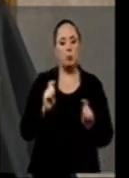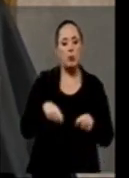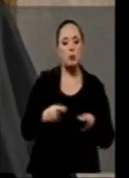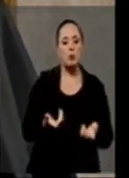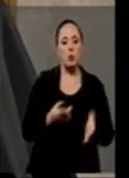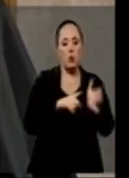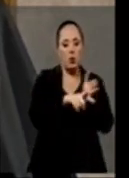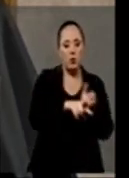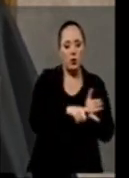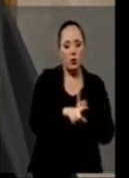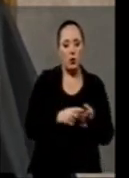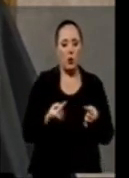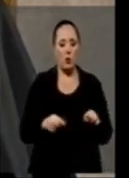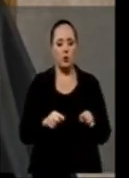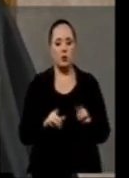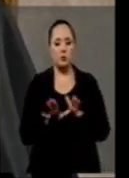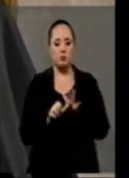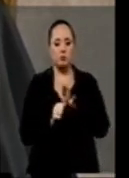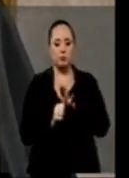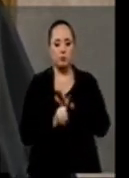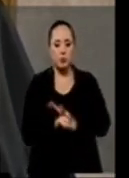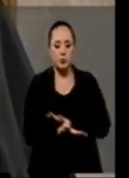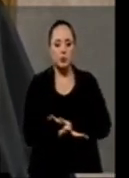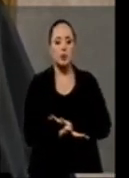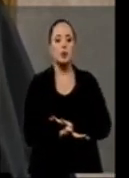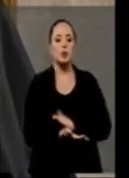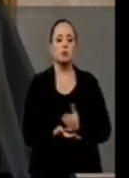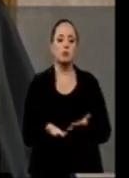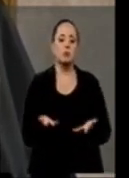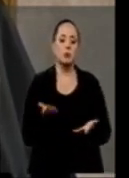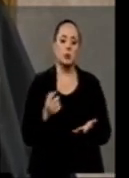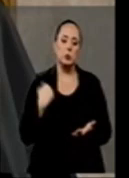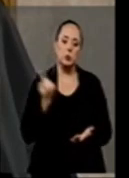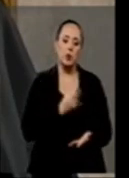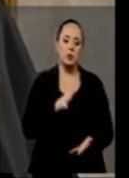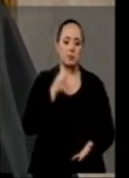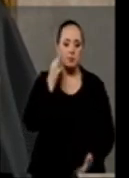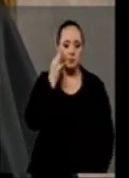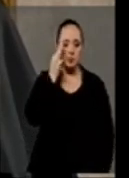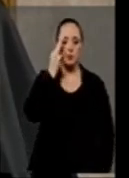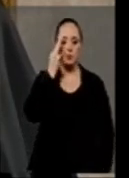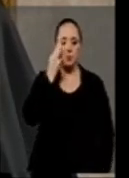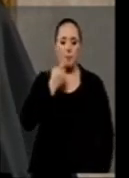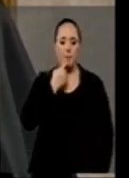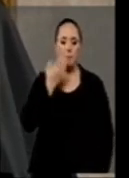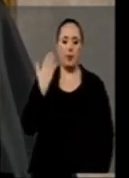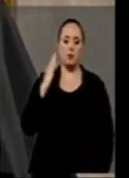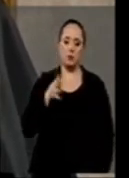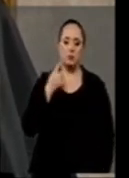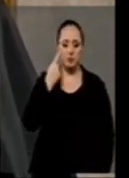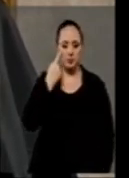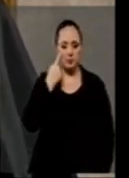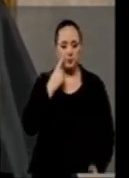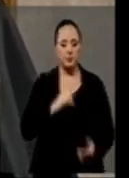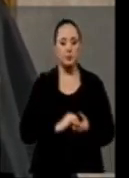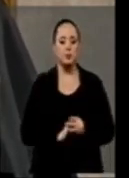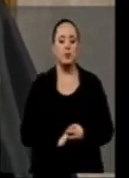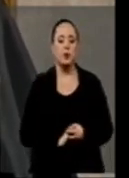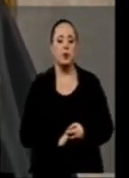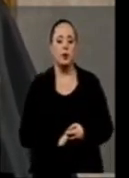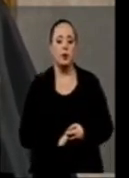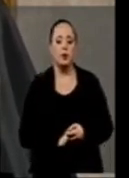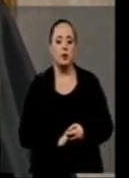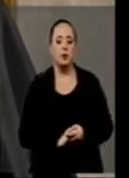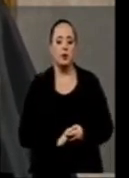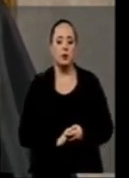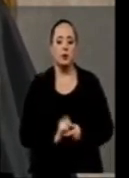combate à corrupção como aqui assistimos recentemente se é certo